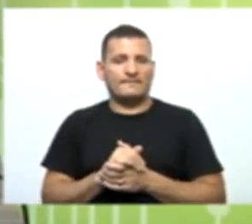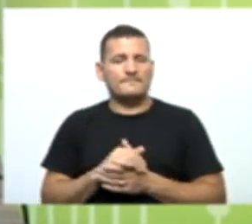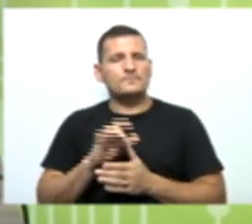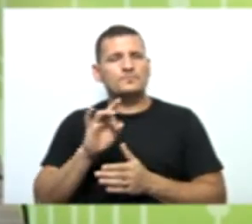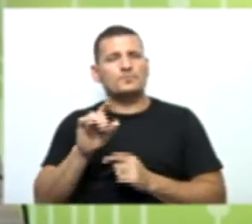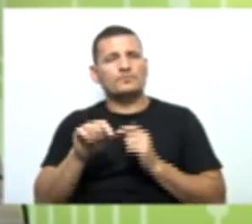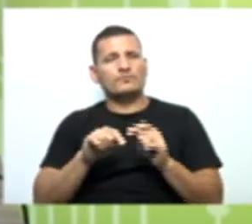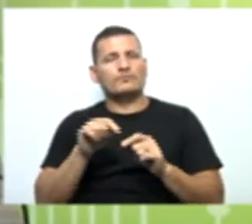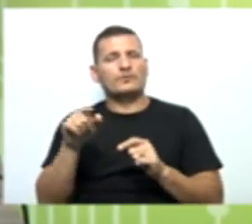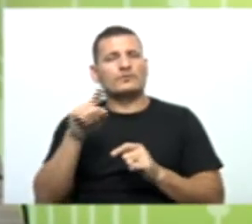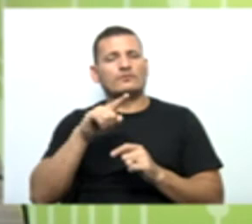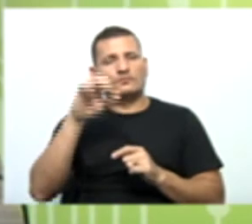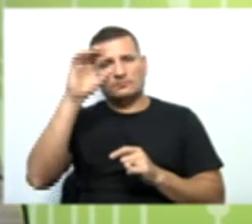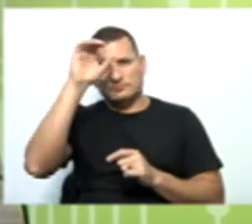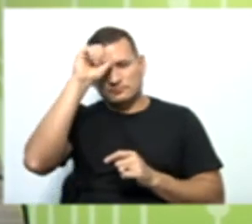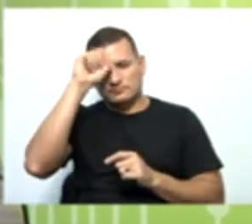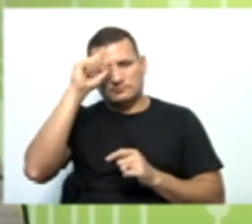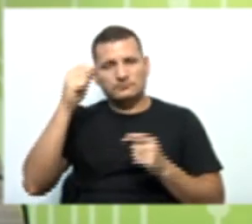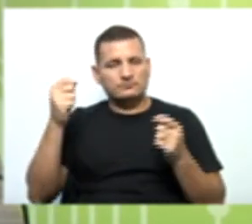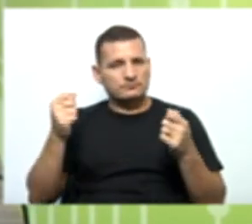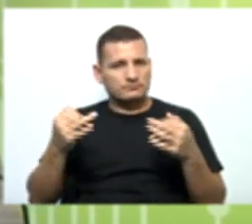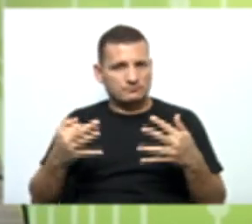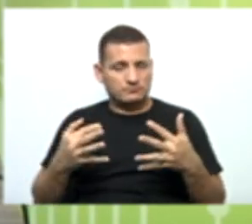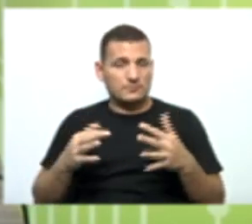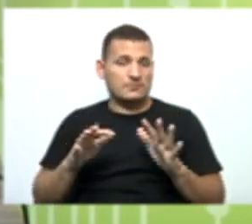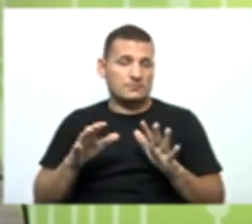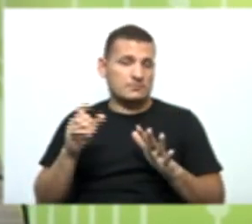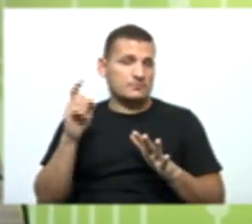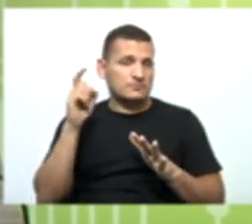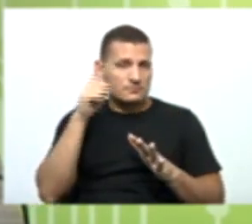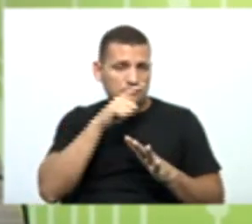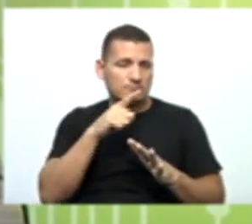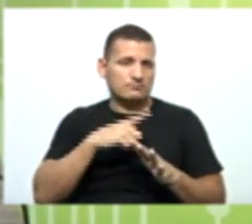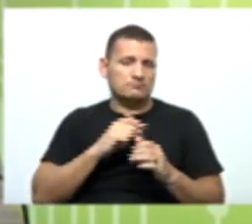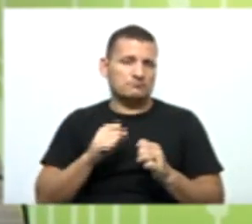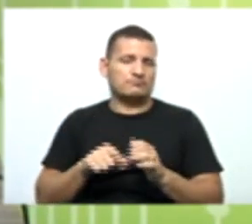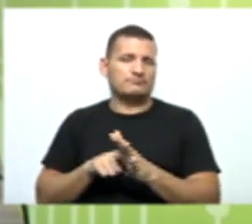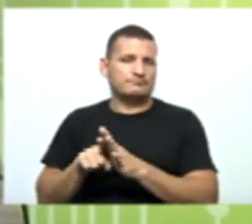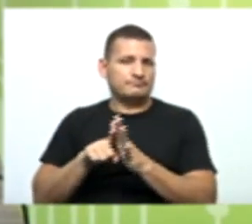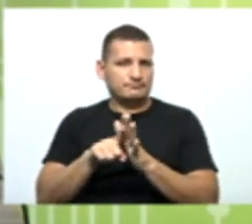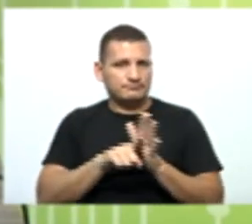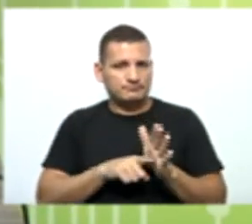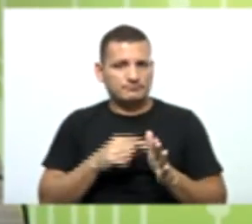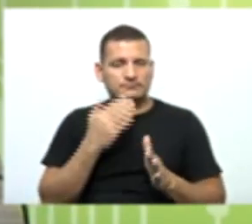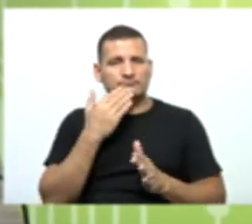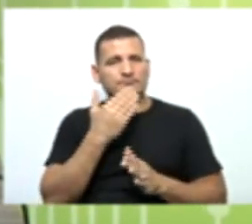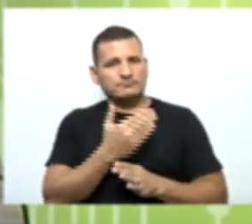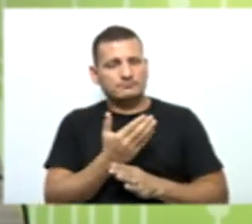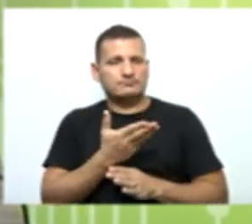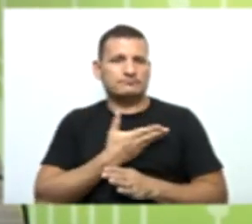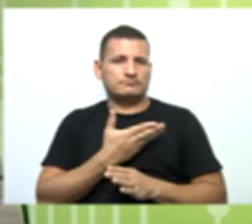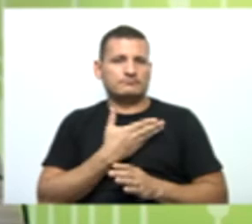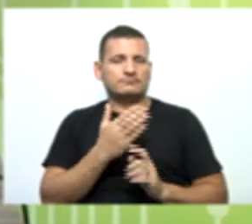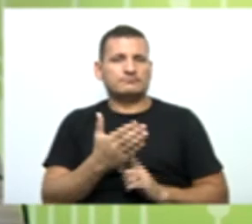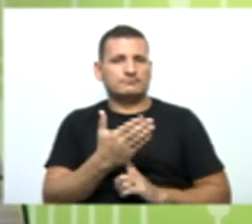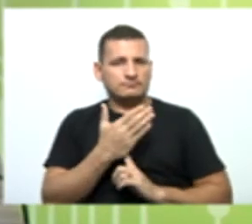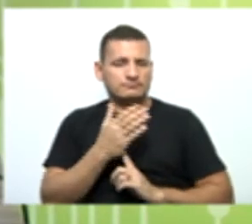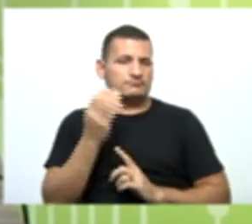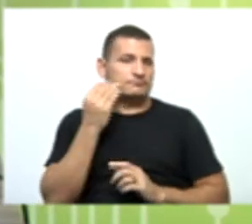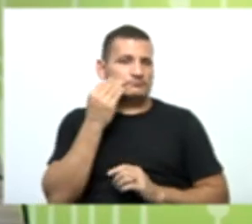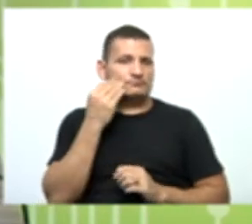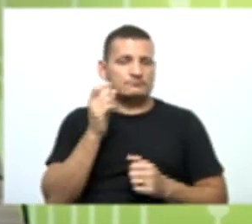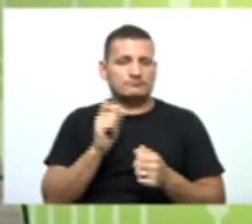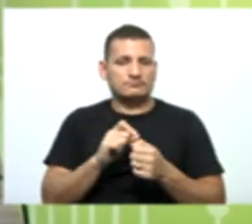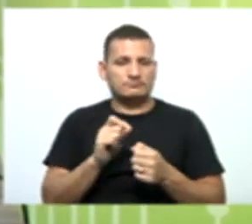apenas o que vocês aprenderam. Mas se ficou difícil, dá uma pesquisadinha, dá uma olhada lá, pede ajuda para o colega, para você tentar